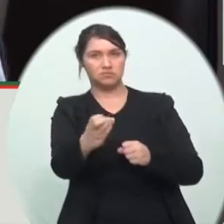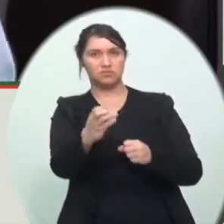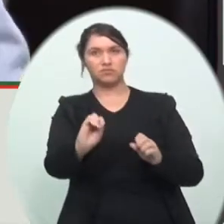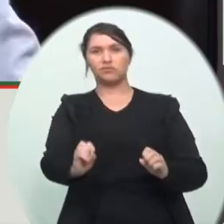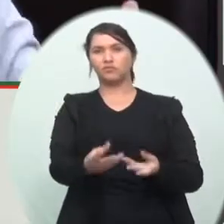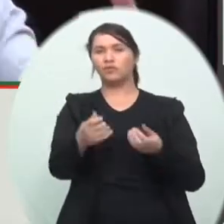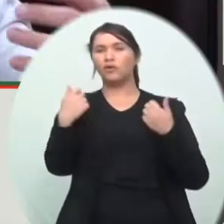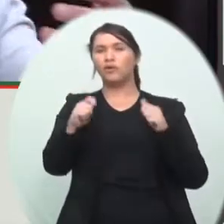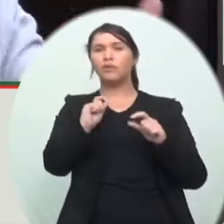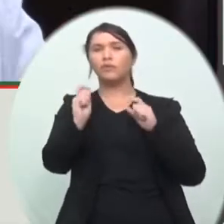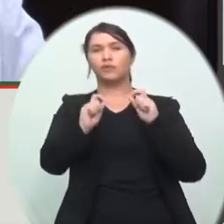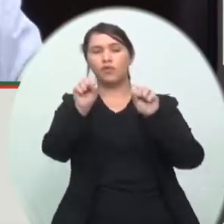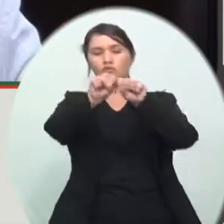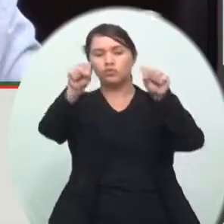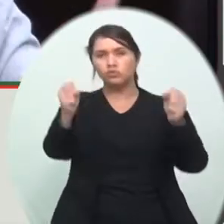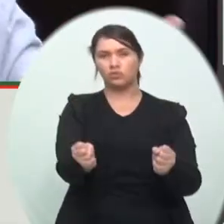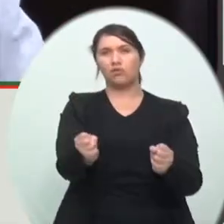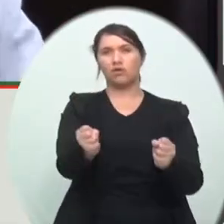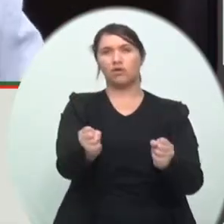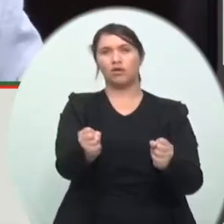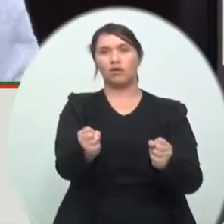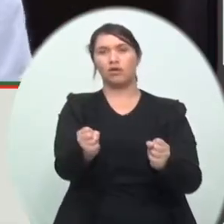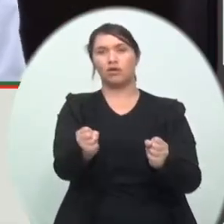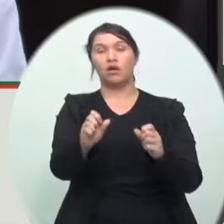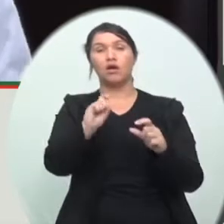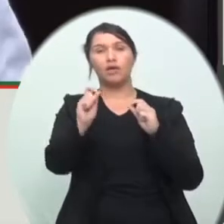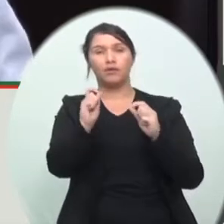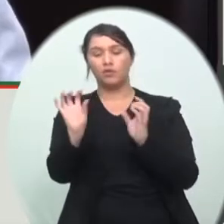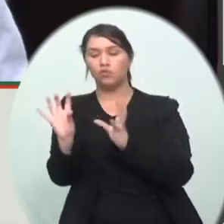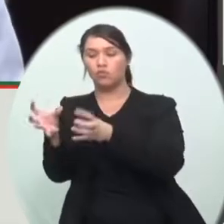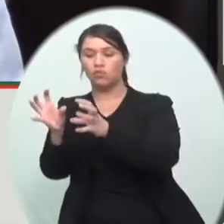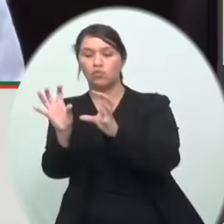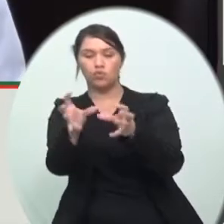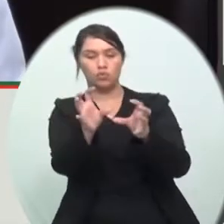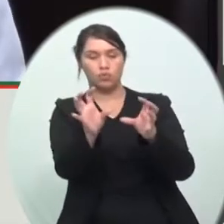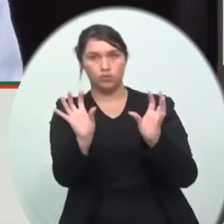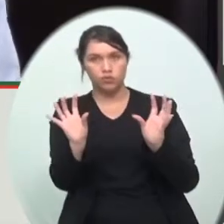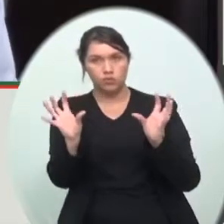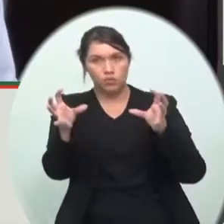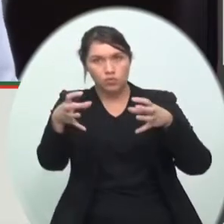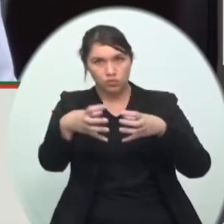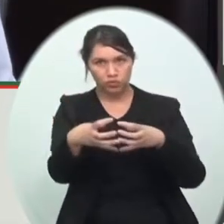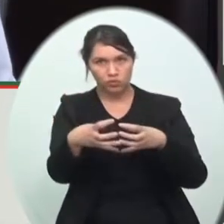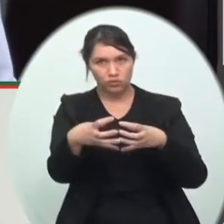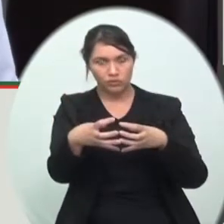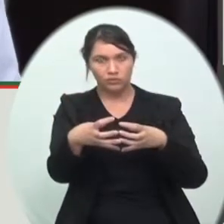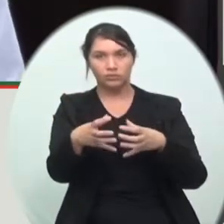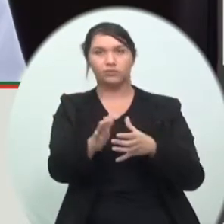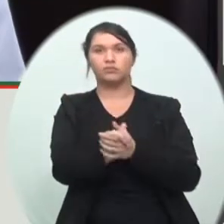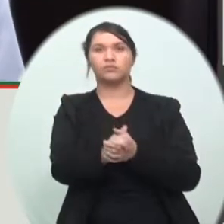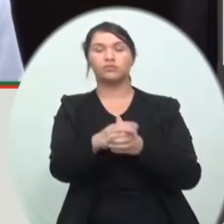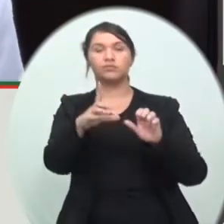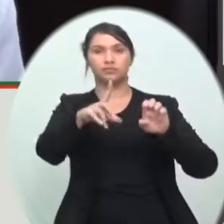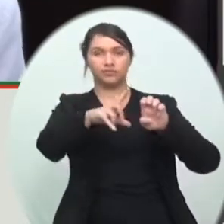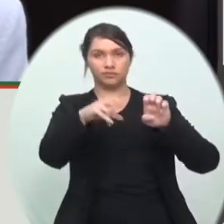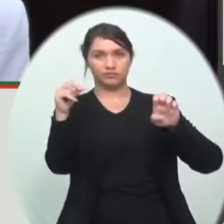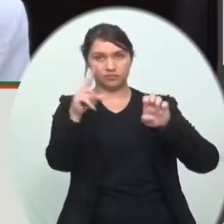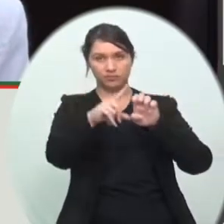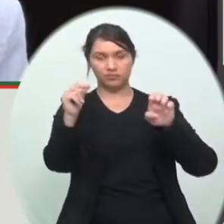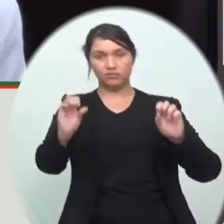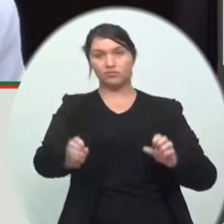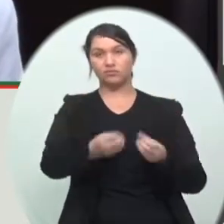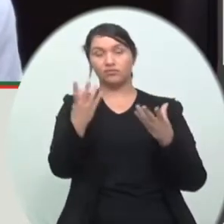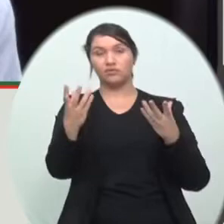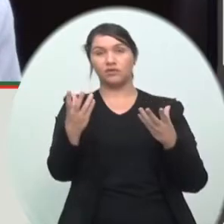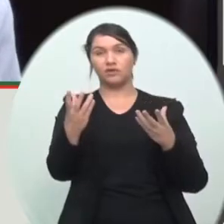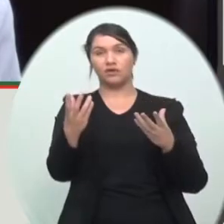uma série de empreendimentos que façam com que o ambiente seja cada vez mais amigável, menos hostil